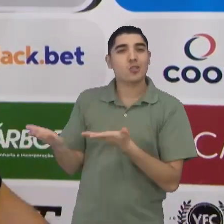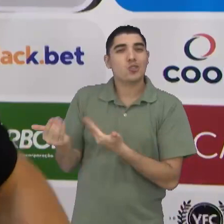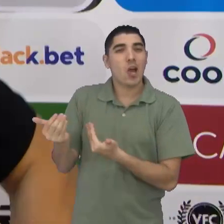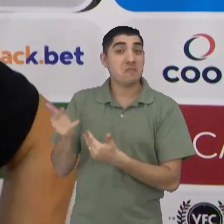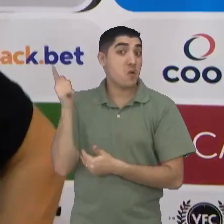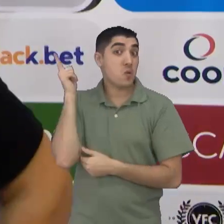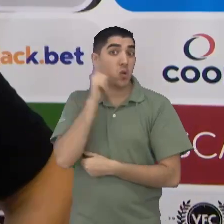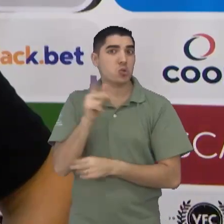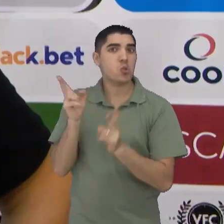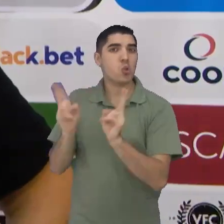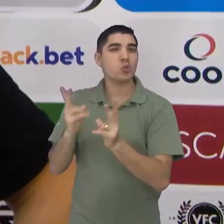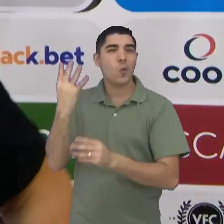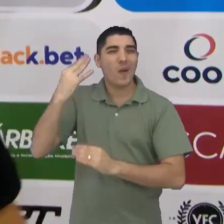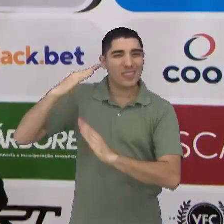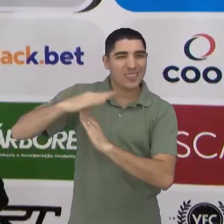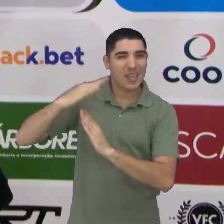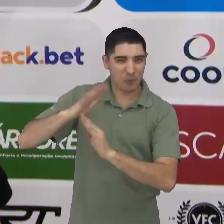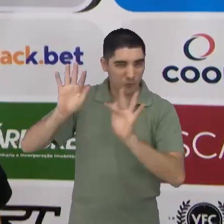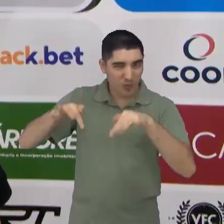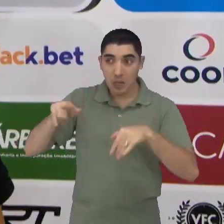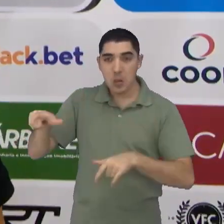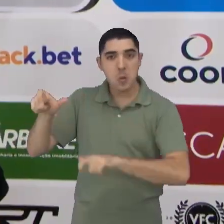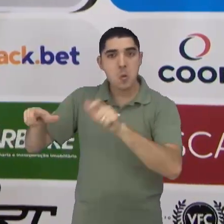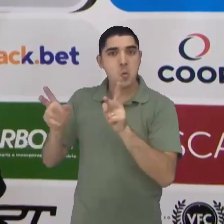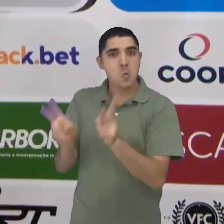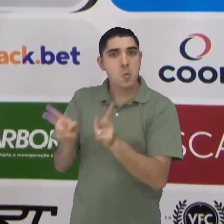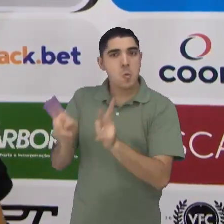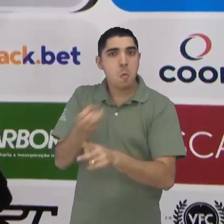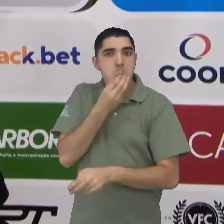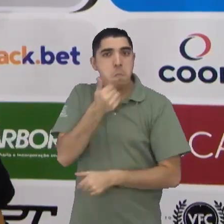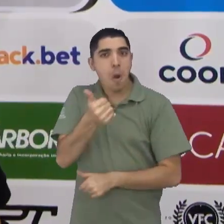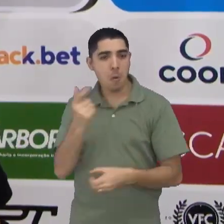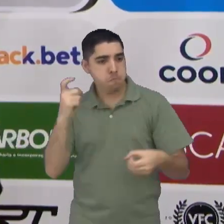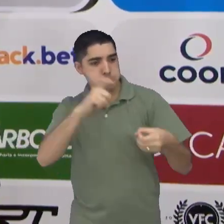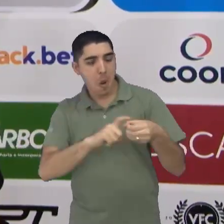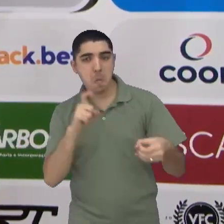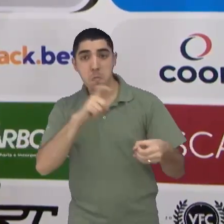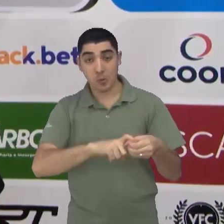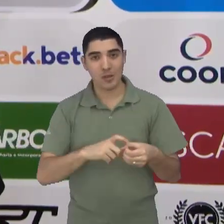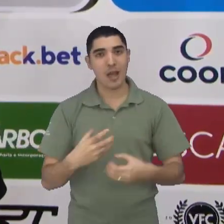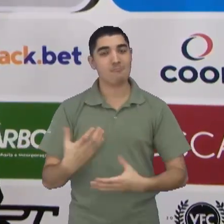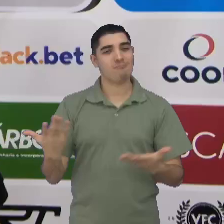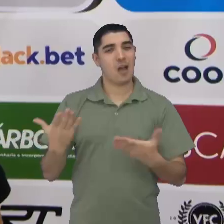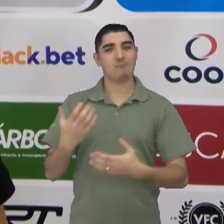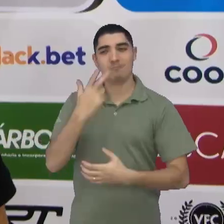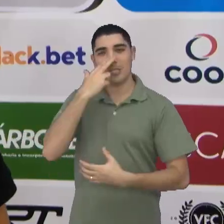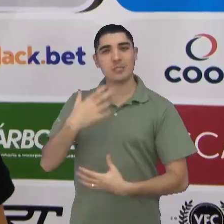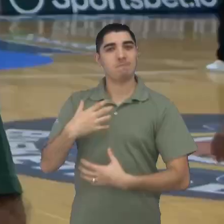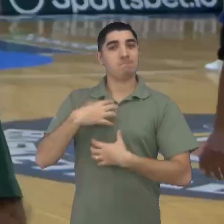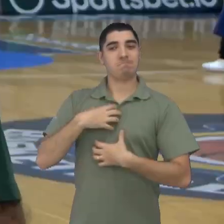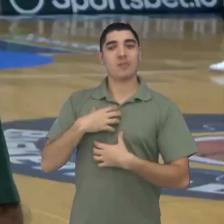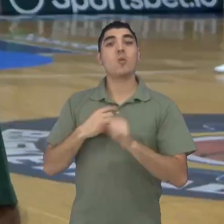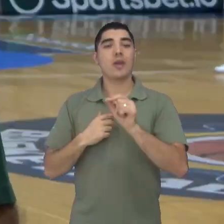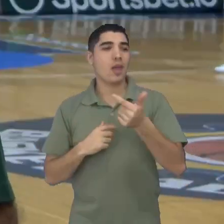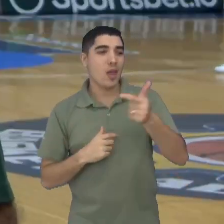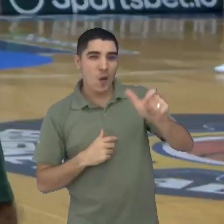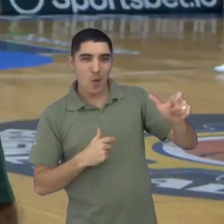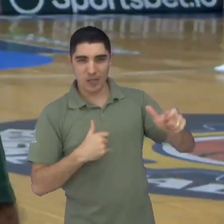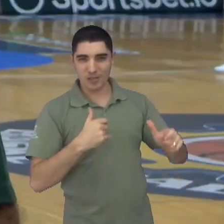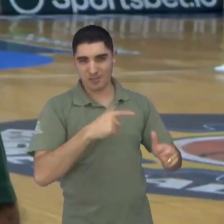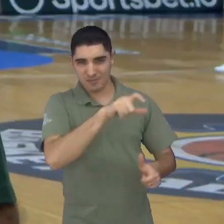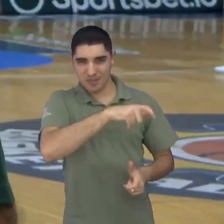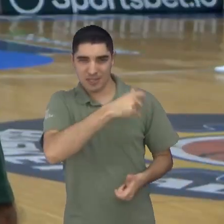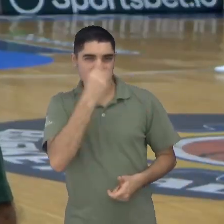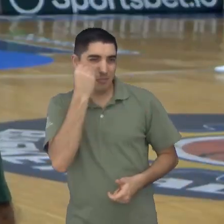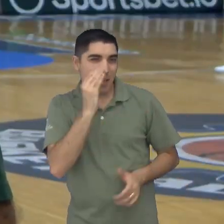a intensidade. E a gente, com essa diferença, dá um descanso também para os experientes. Vitória convincente